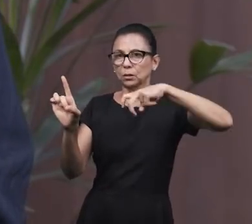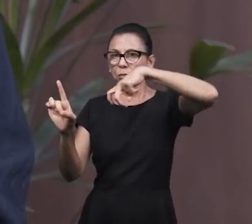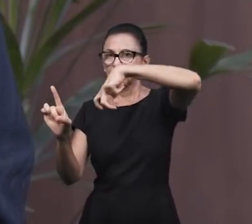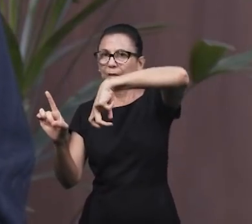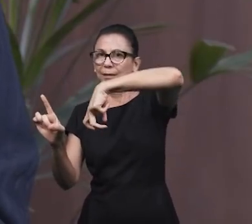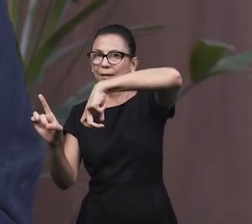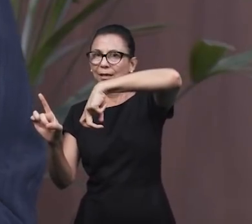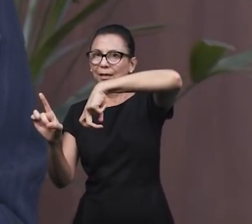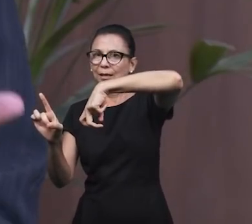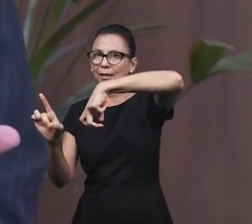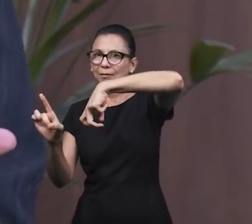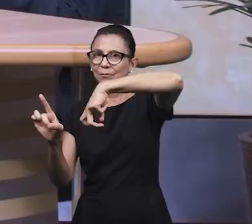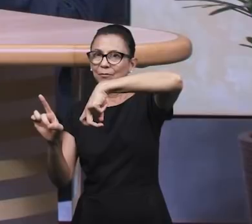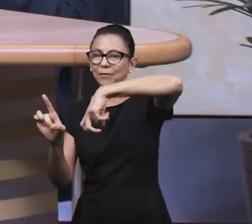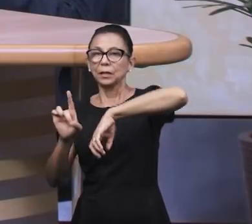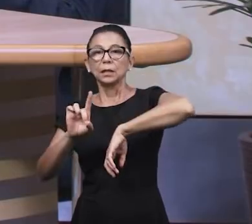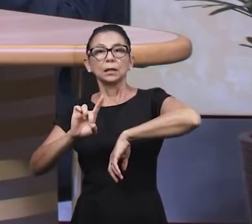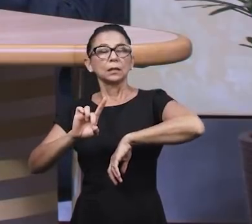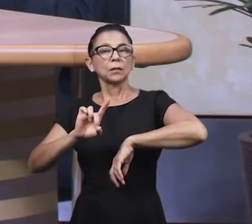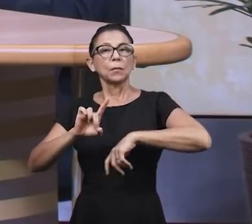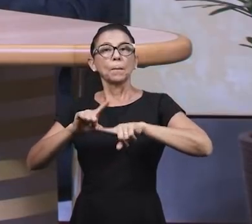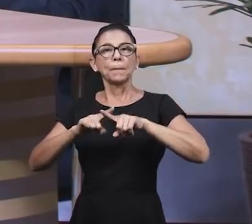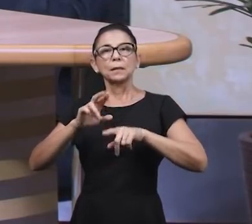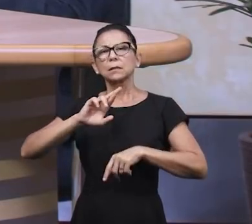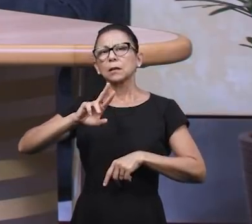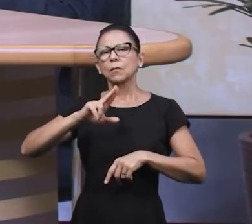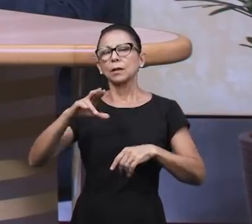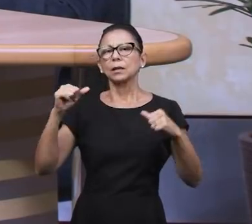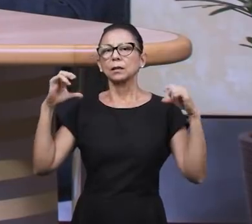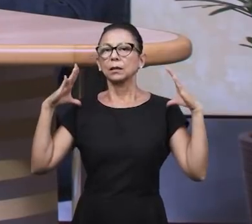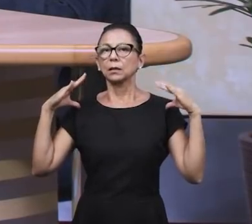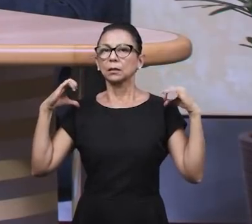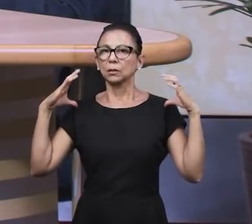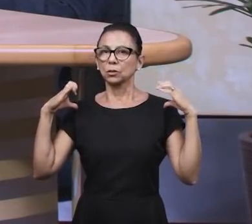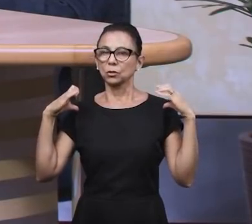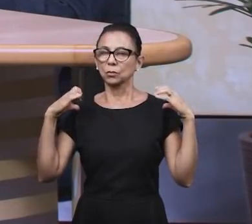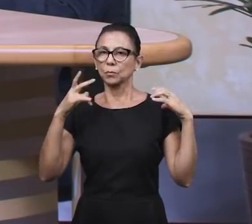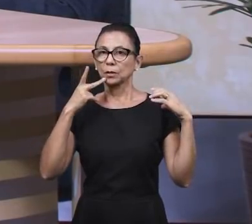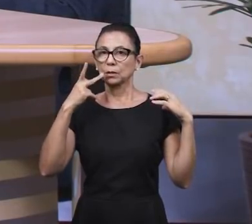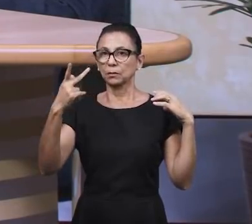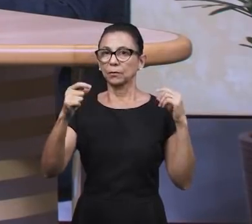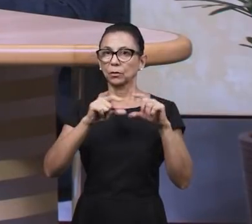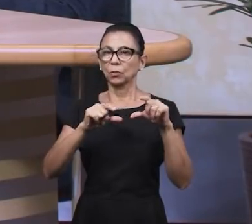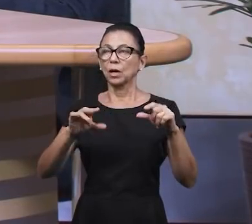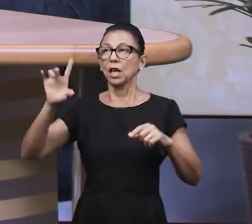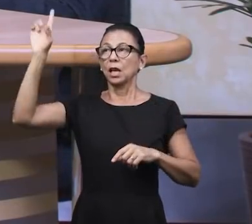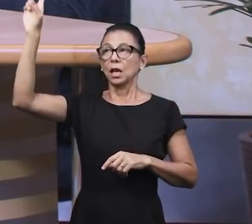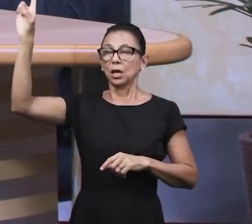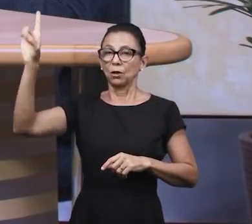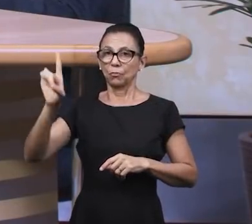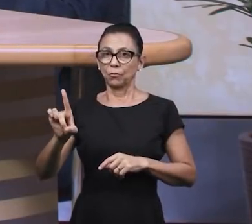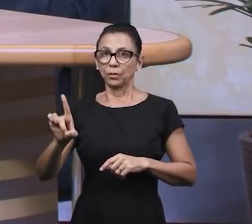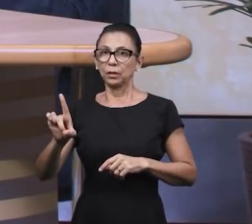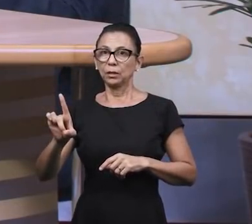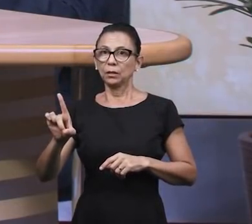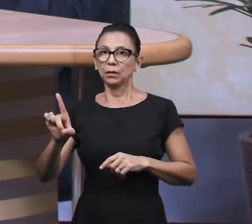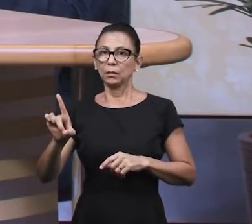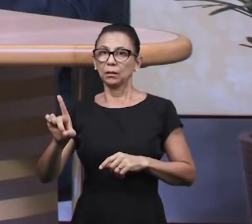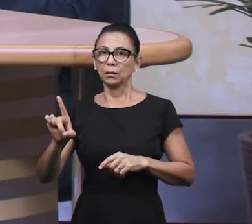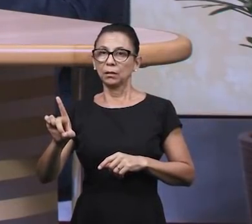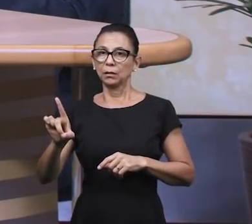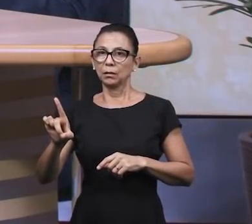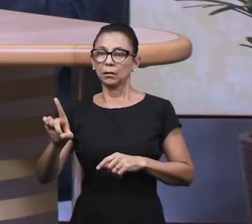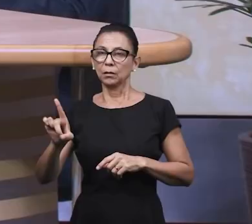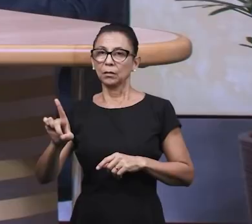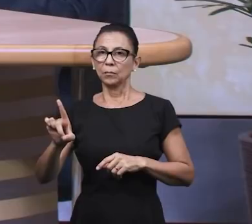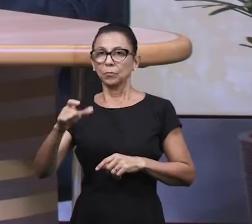era o anjo, ali era o Senhor dos Exércitos. E ele falou isso: eu venho como príncipe dos exércitos do Senhor. Glória a Deus. Aí, como príncipe dos